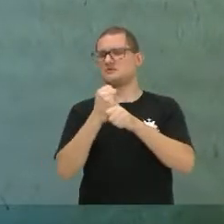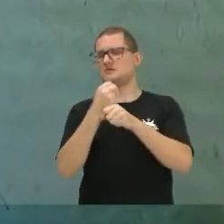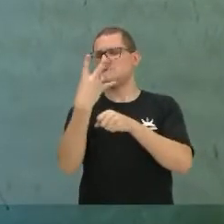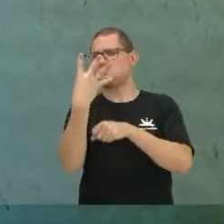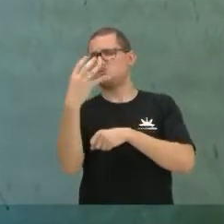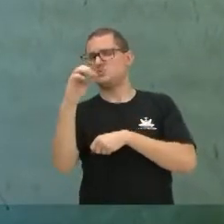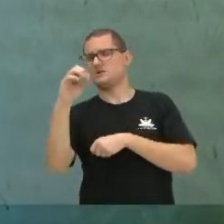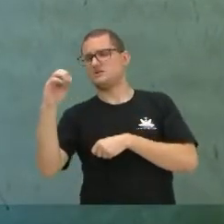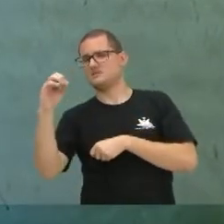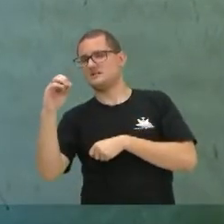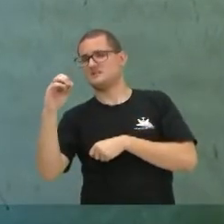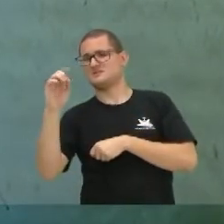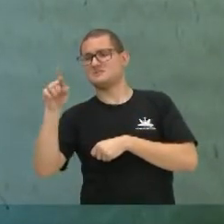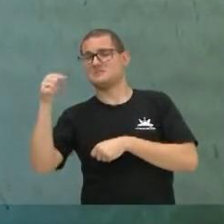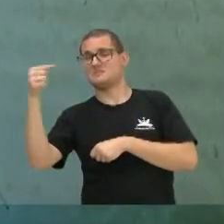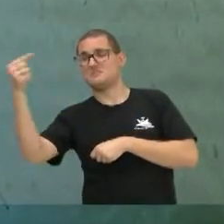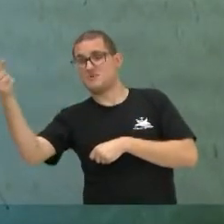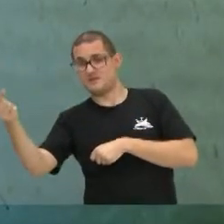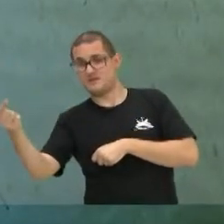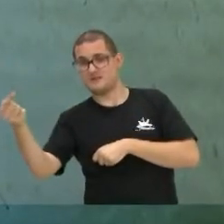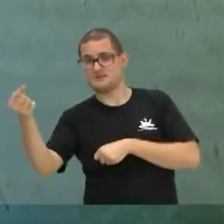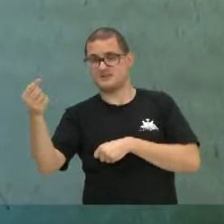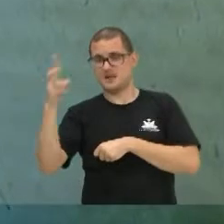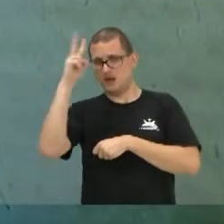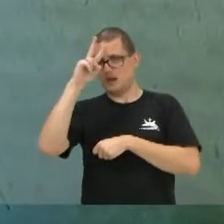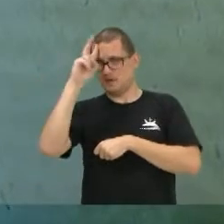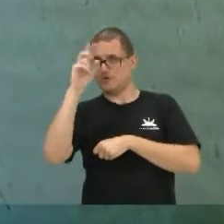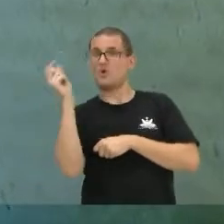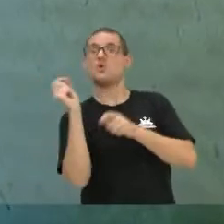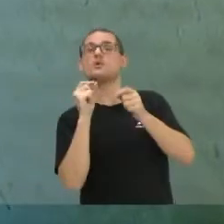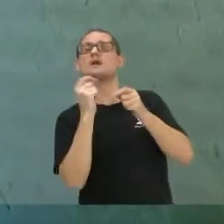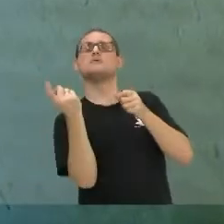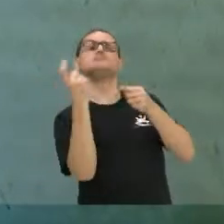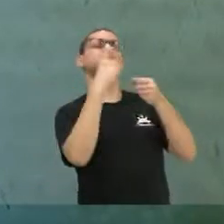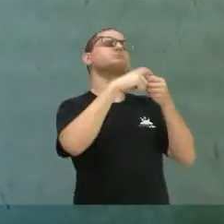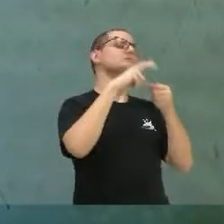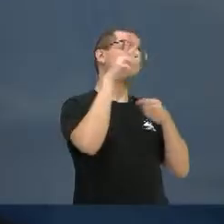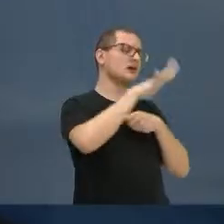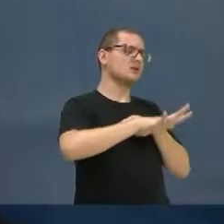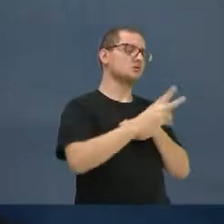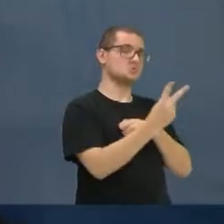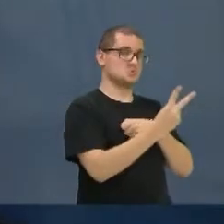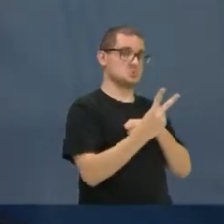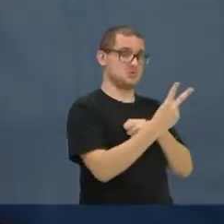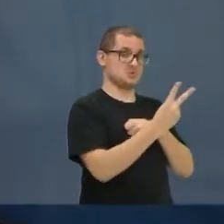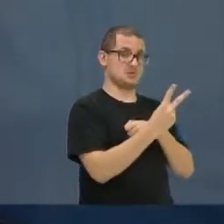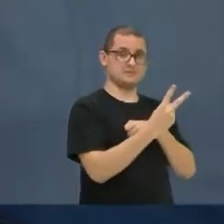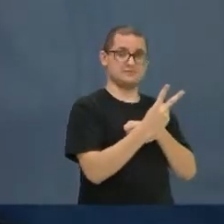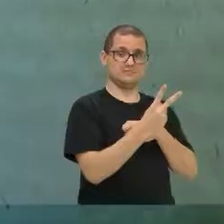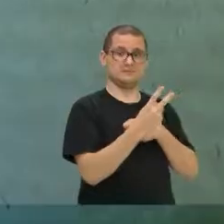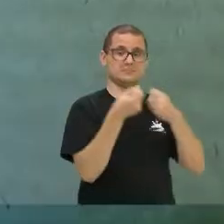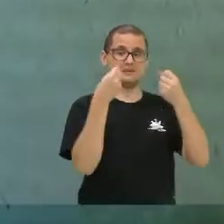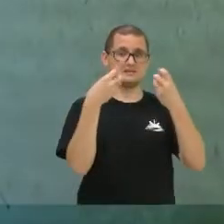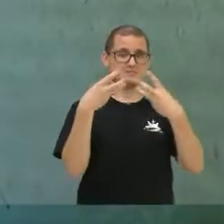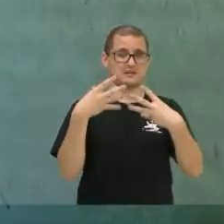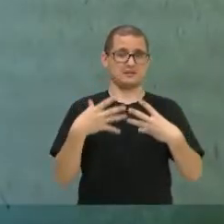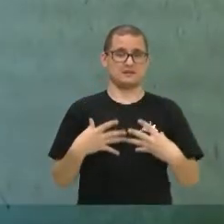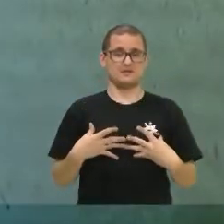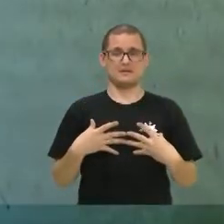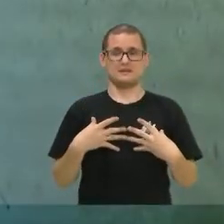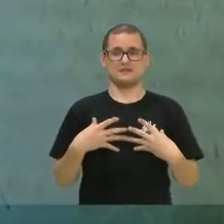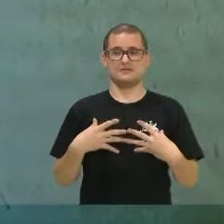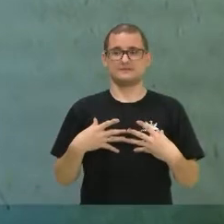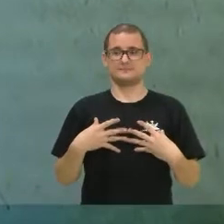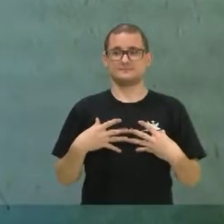daquelas mesmas imagens para falar da de quem ele de alguma maneira houve uma